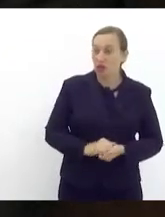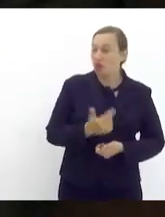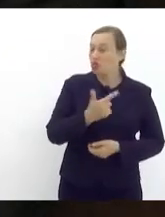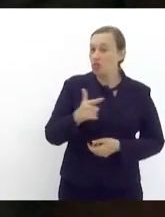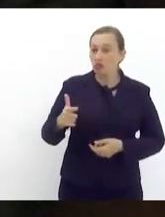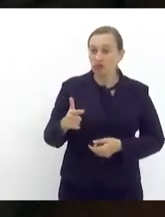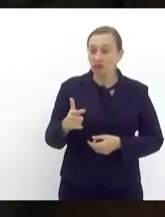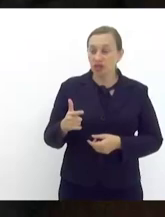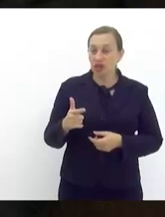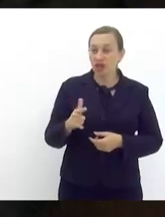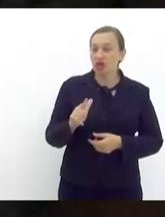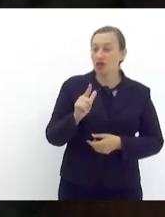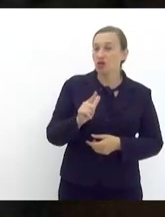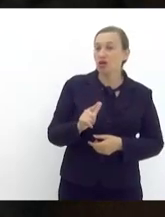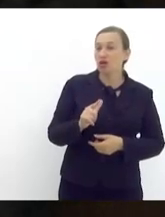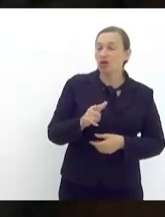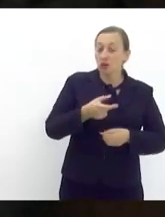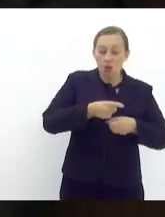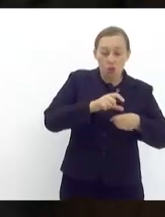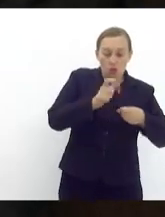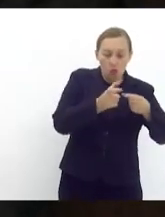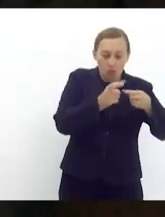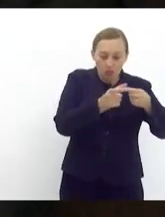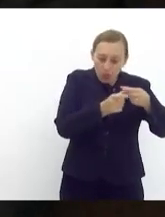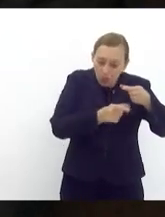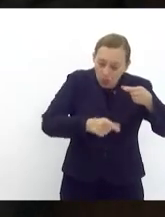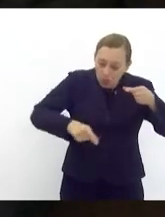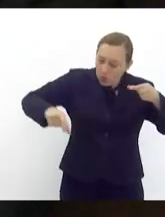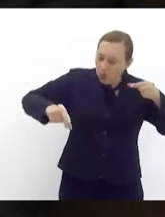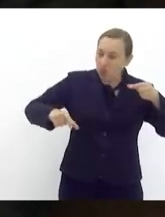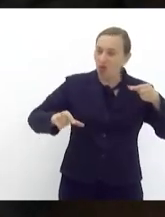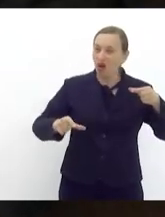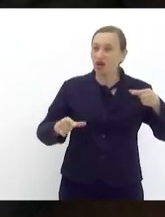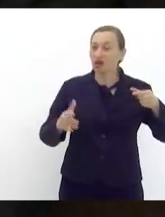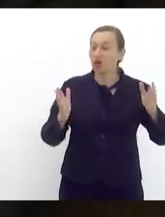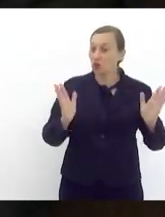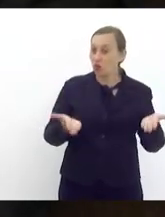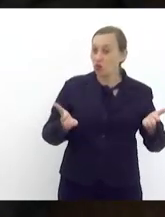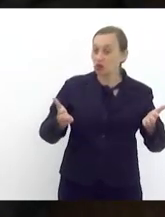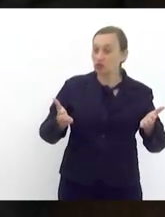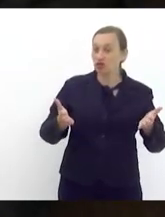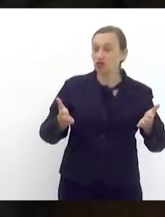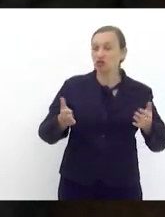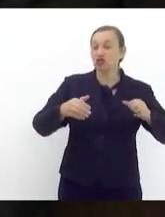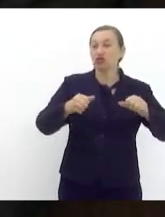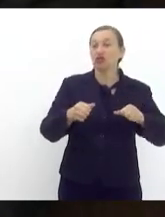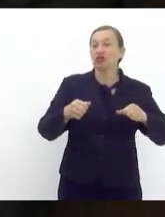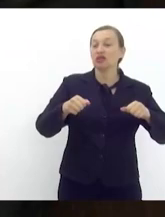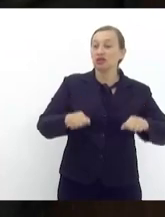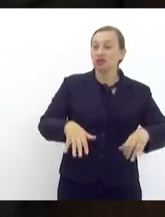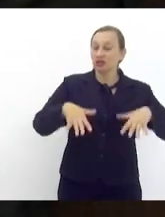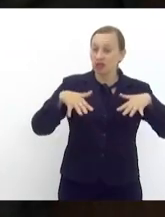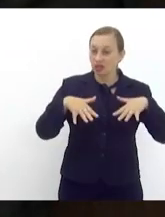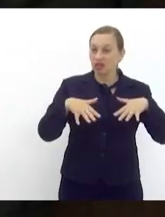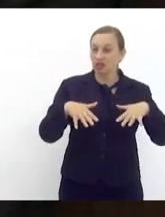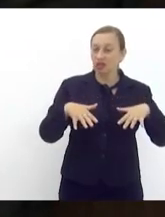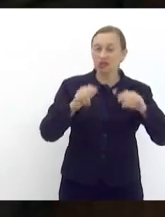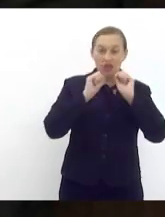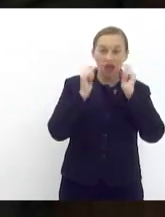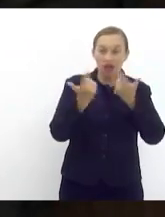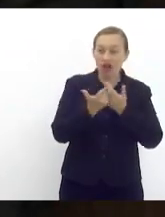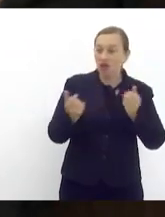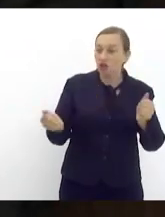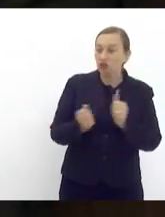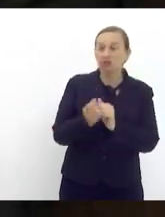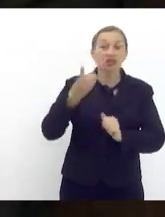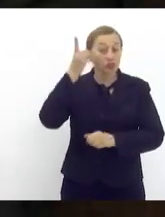um abastecimento de água e estão hoje aqui na Assembleia Legislativa cerrando fileiras junto com a deputada Lucinha,